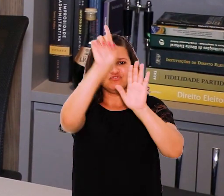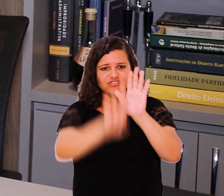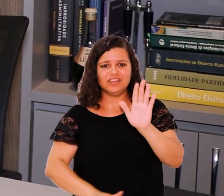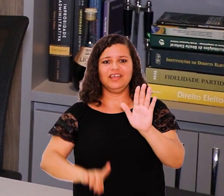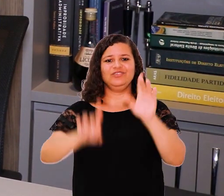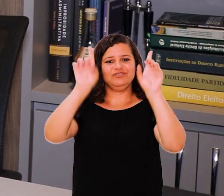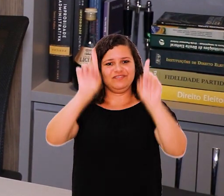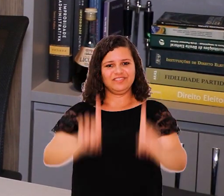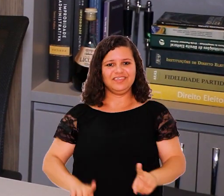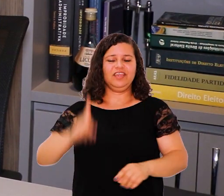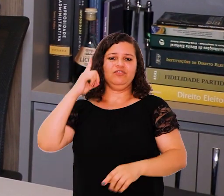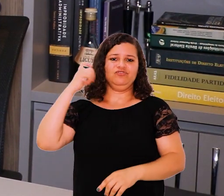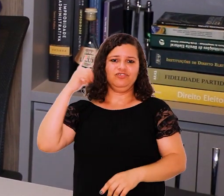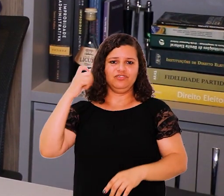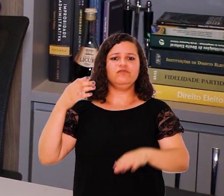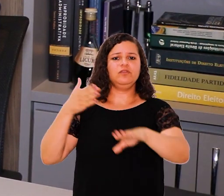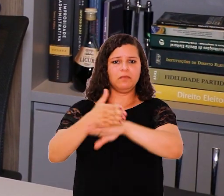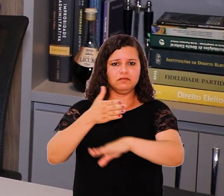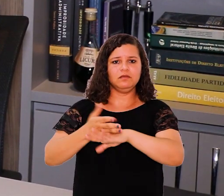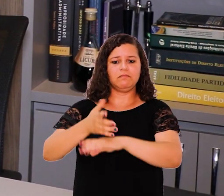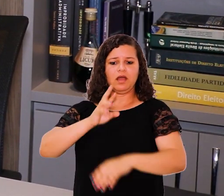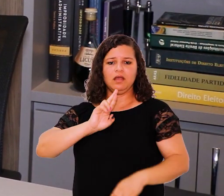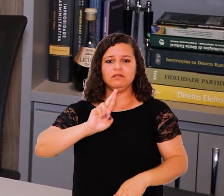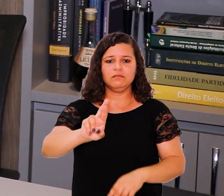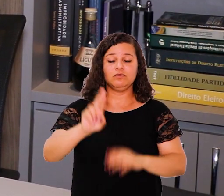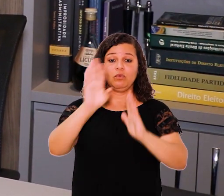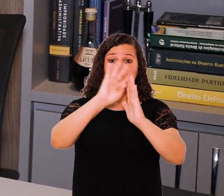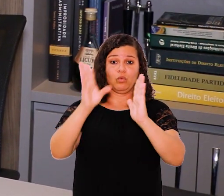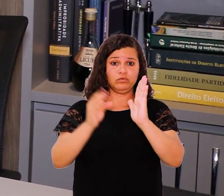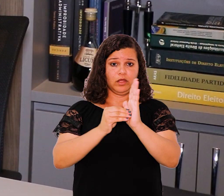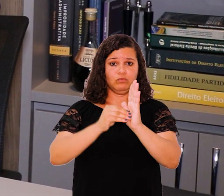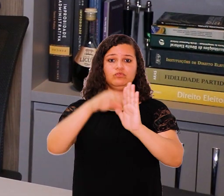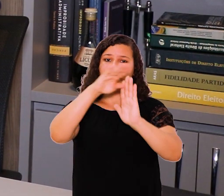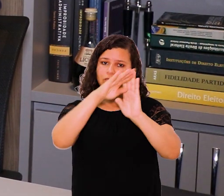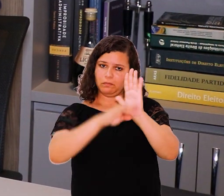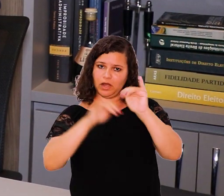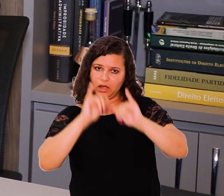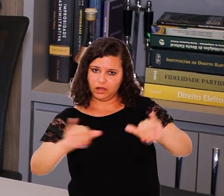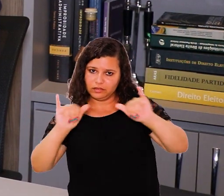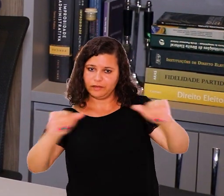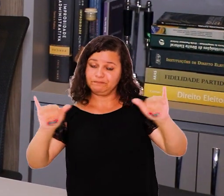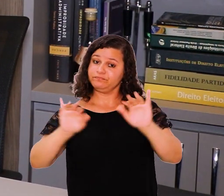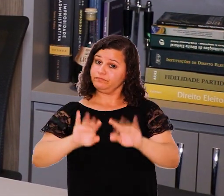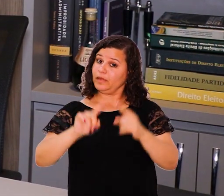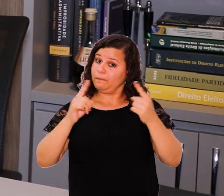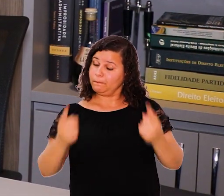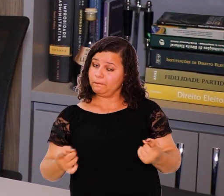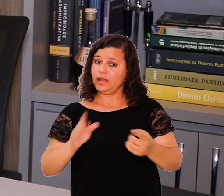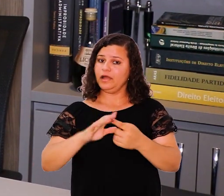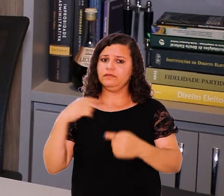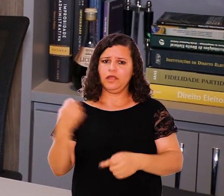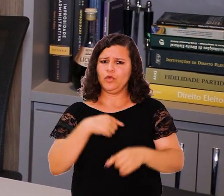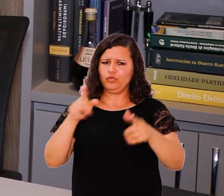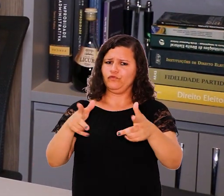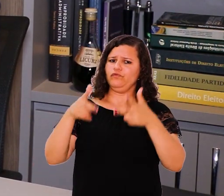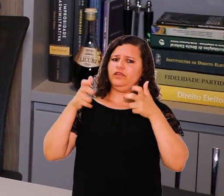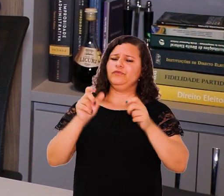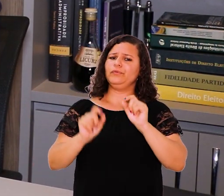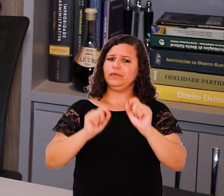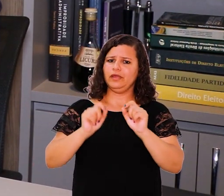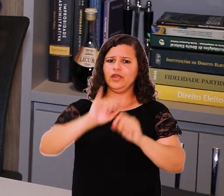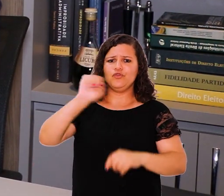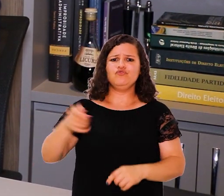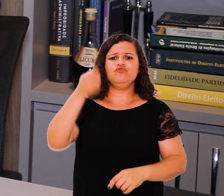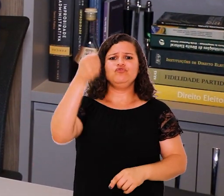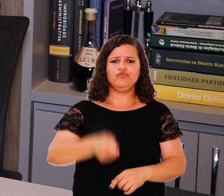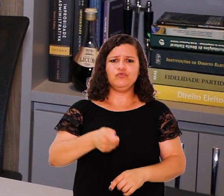do deficiente auditivo de participar como receptor do conteúdo daquela propaganda. Entretanto, não vejo, por exemplo, um